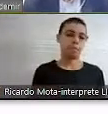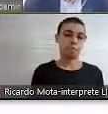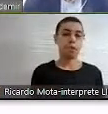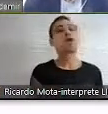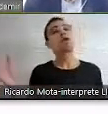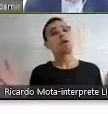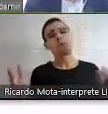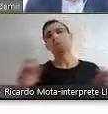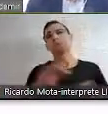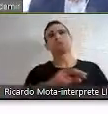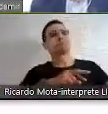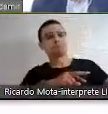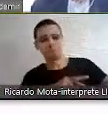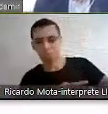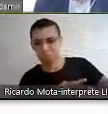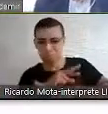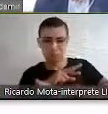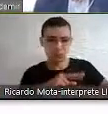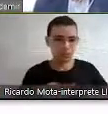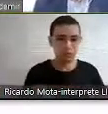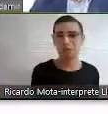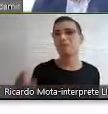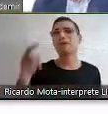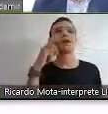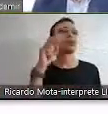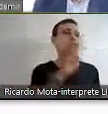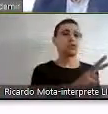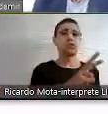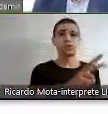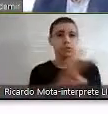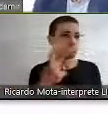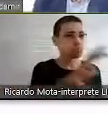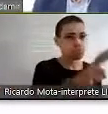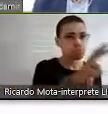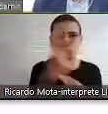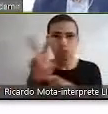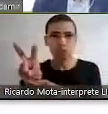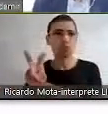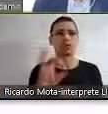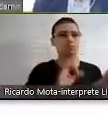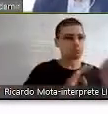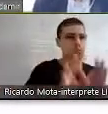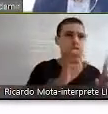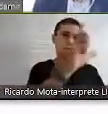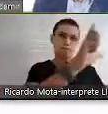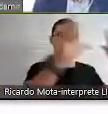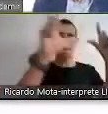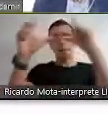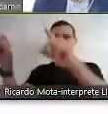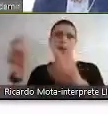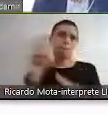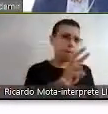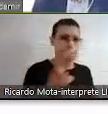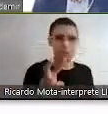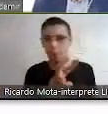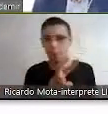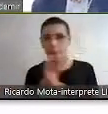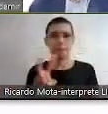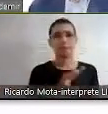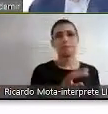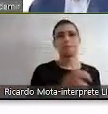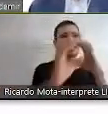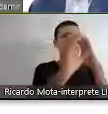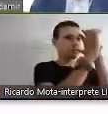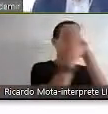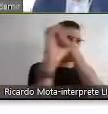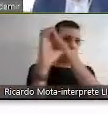de sistema, a tecnologia da segurança, importante no sistema predial, né? Então, busque nessas instalações